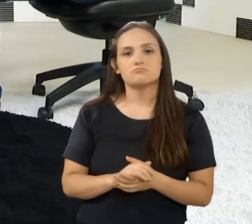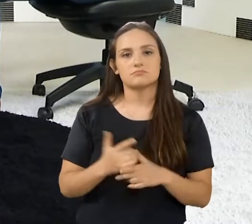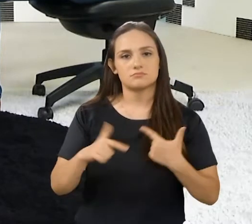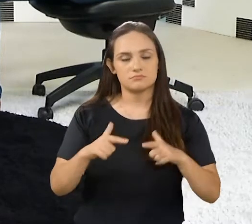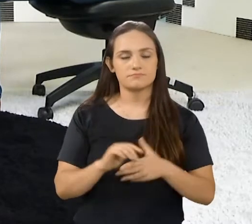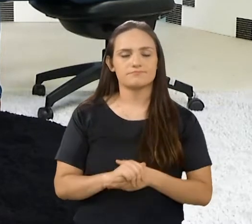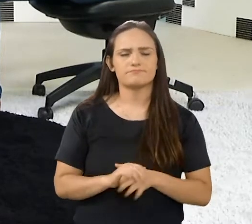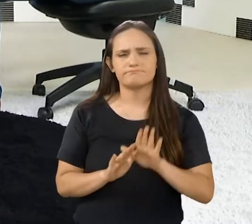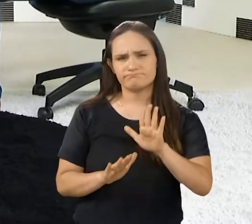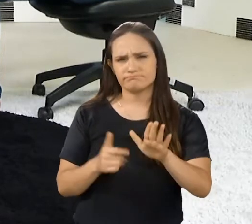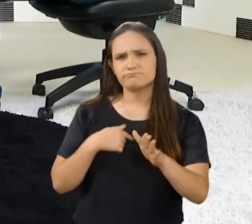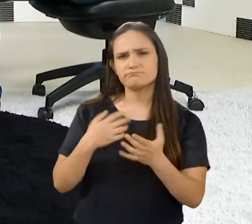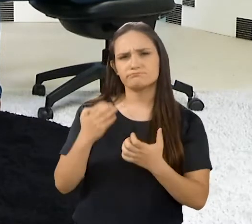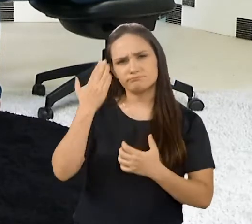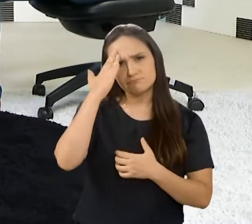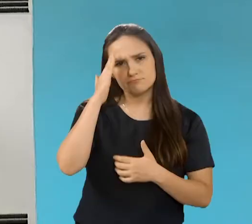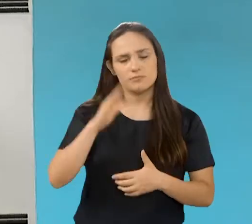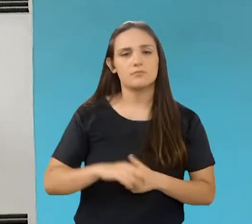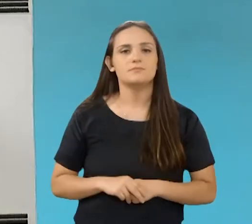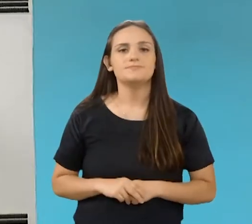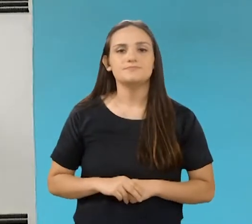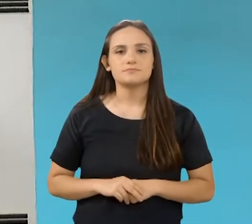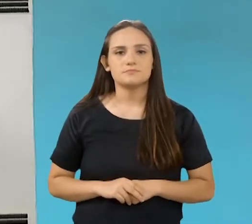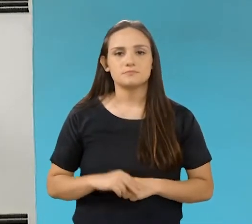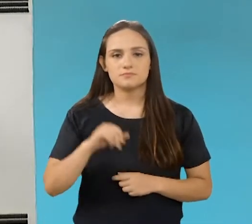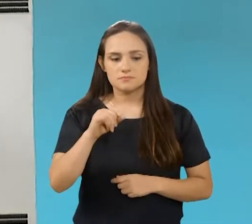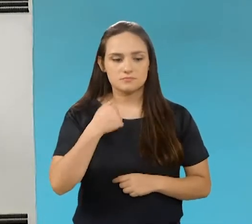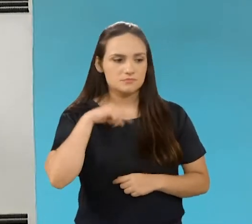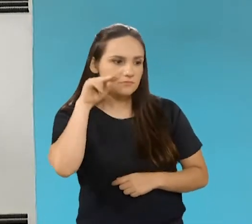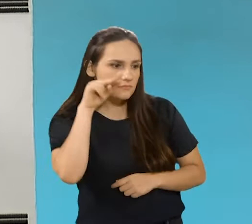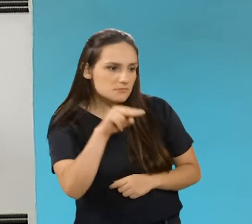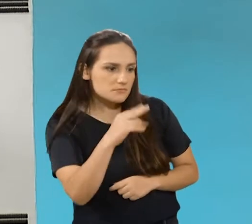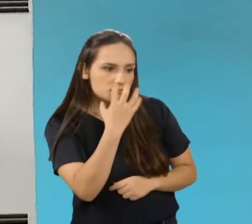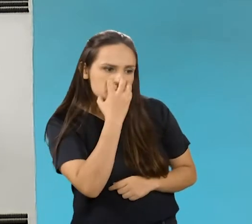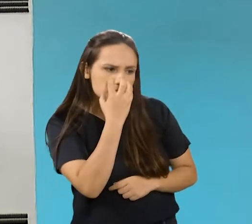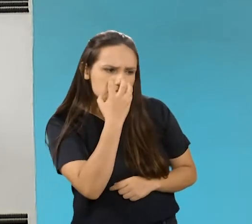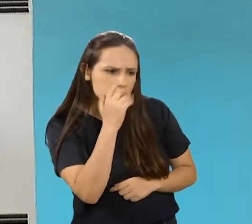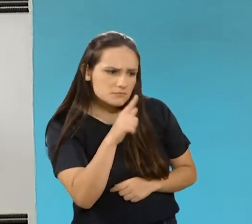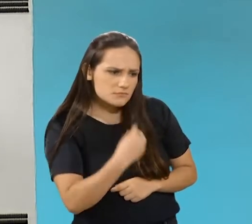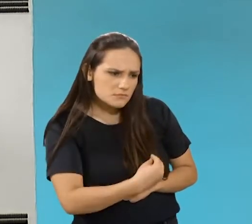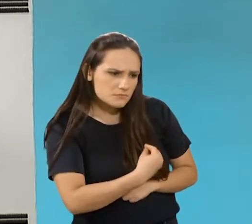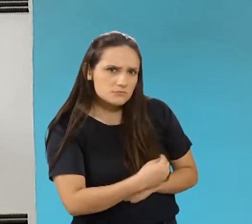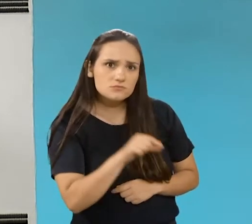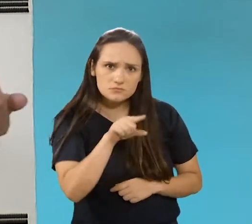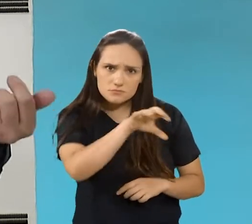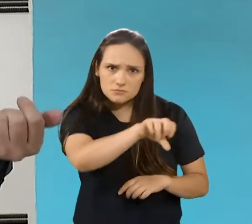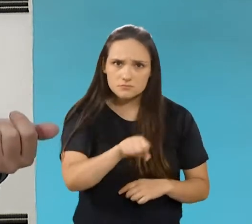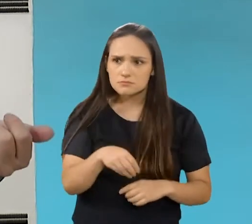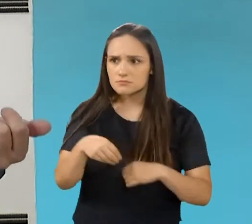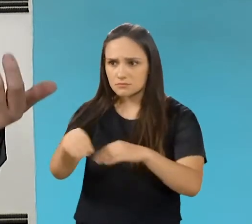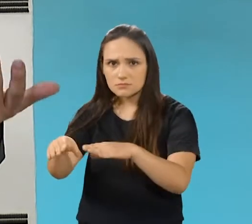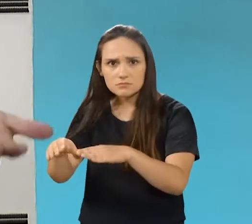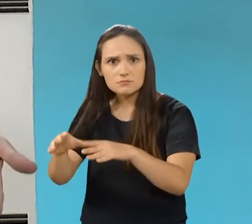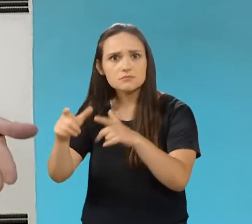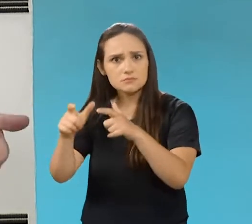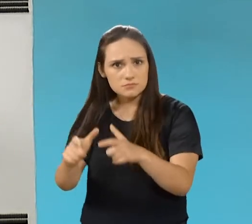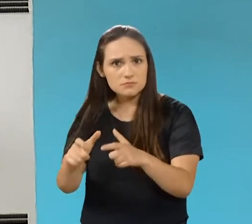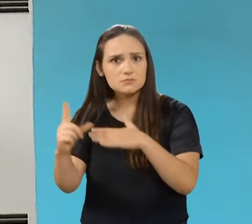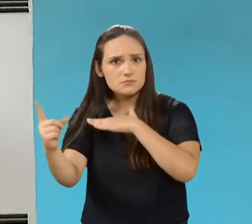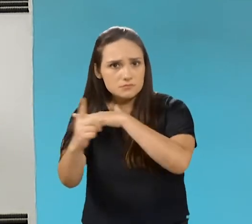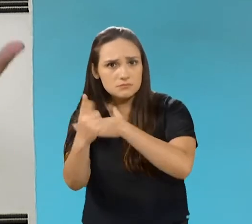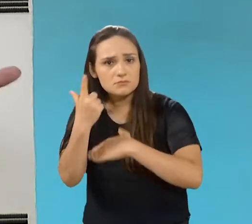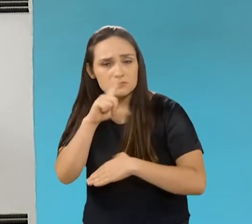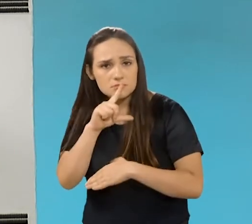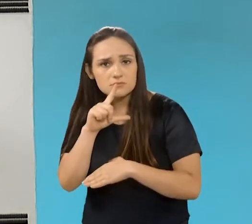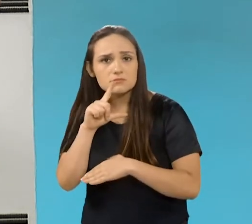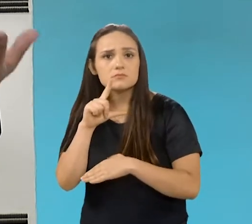Só para a gente entender, então, quando você encontra um animal que tem condições, que a gente vê que ele está vivo ainda, vocês levam ele para um local, para um atendimento. Lá